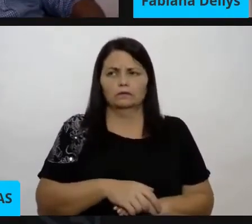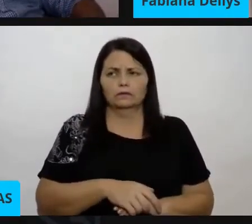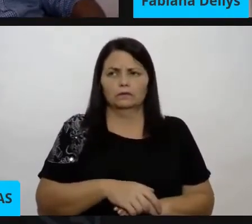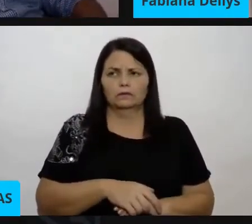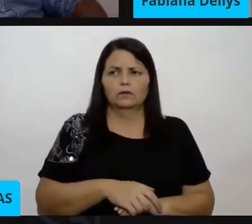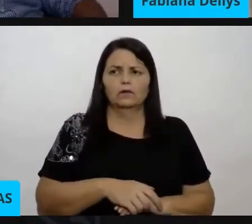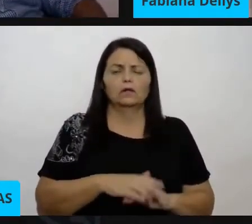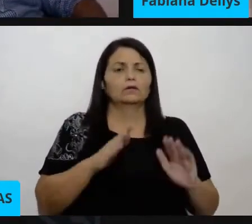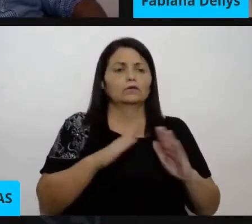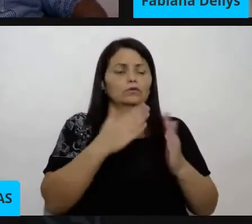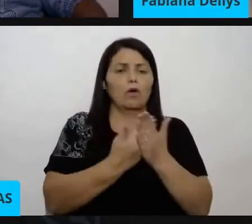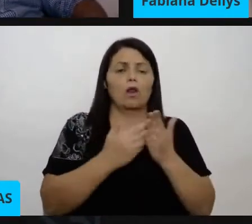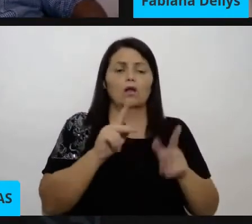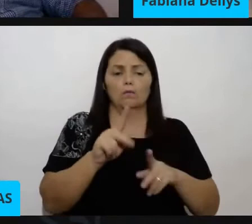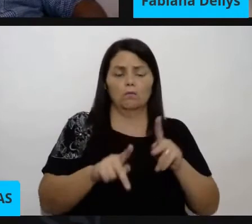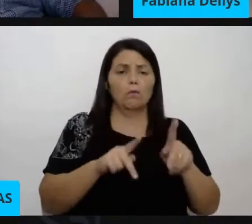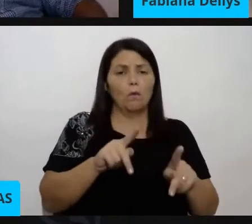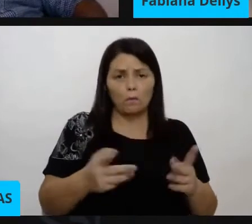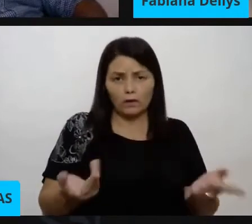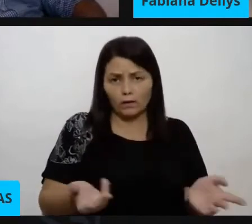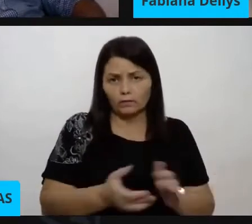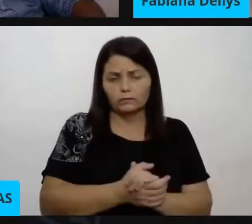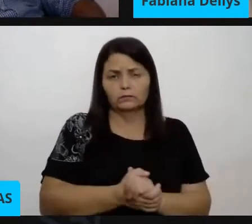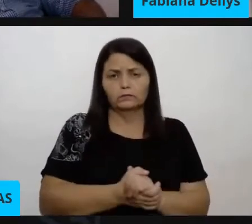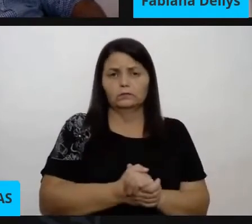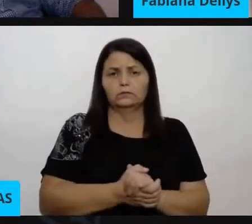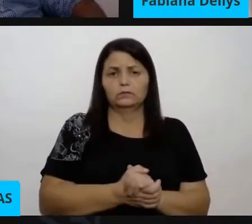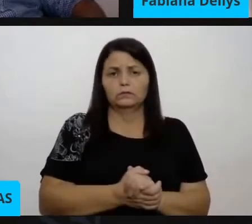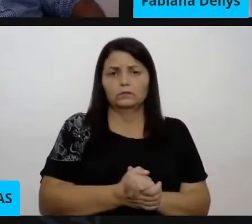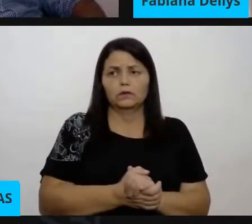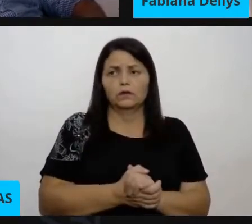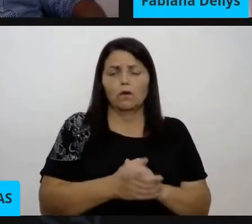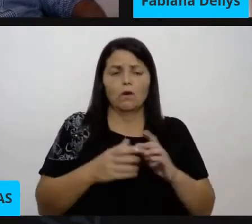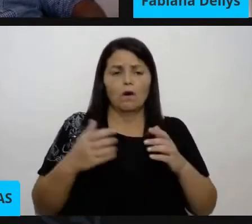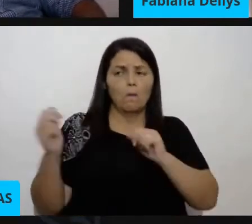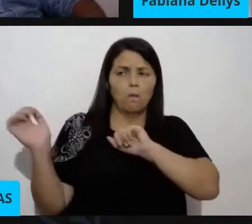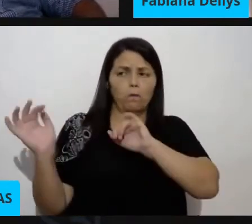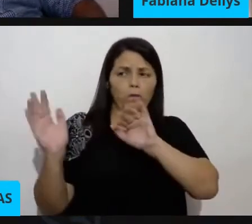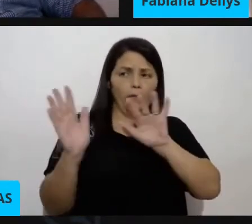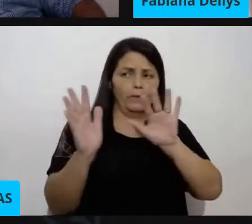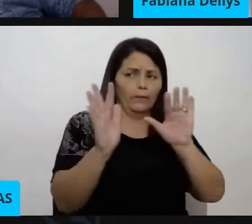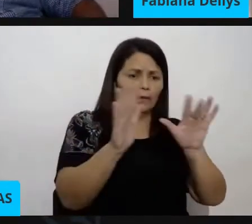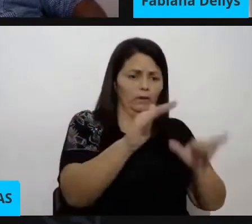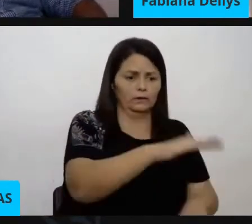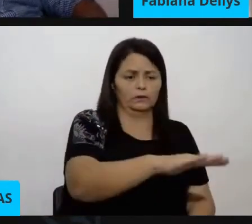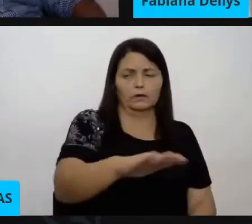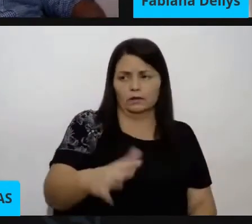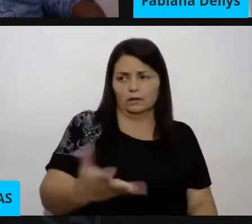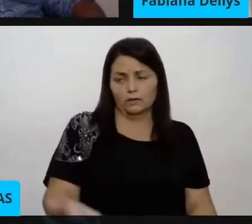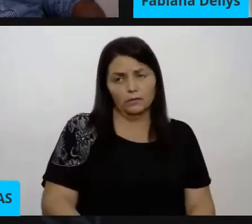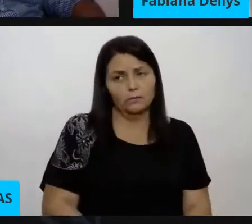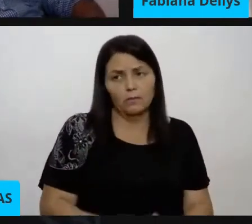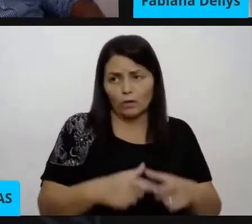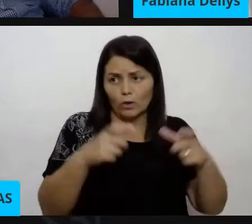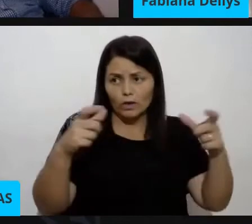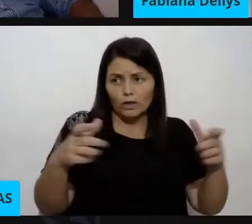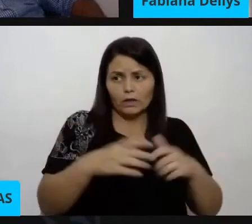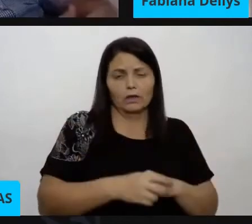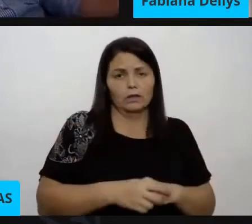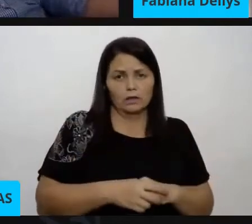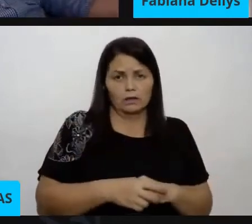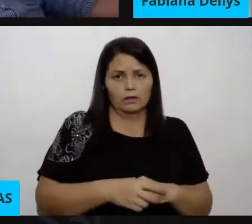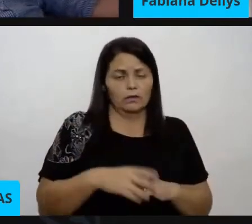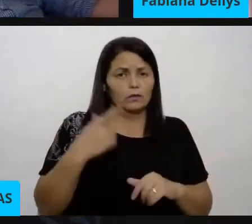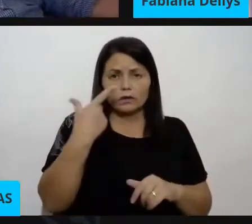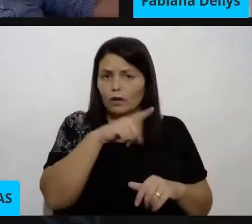A escola pública, que é onde frequenta a grande maioria das crianças, estão aí. Elas não estavam